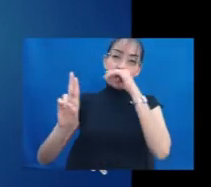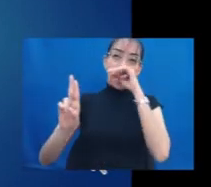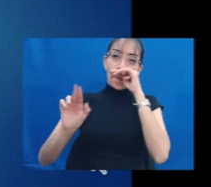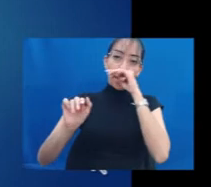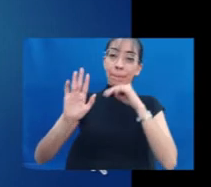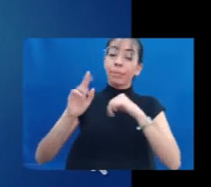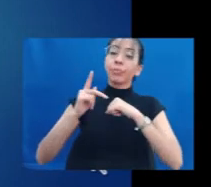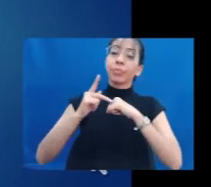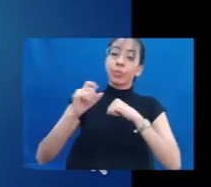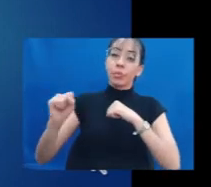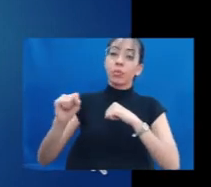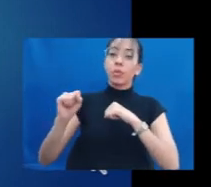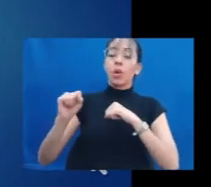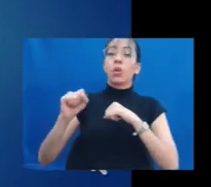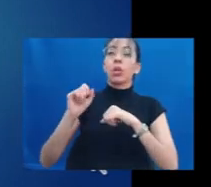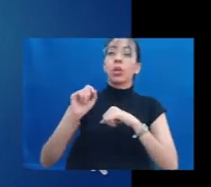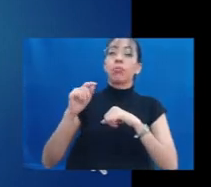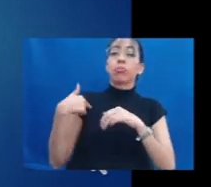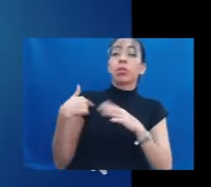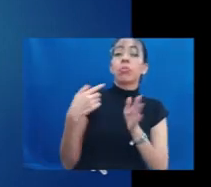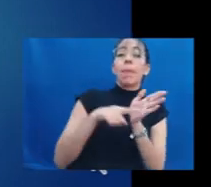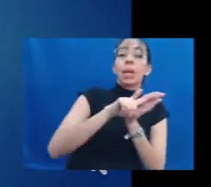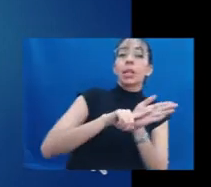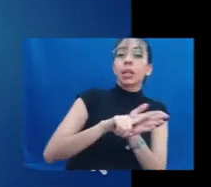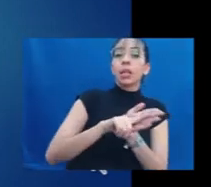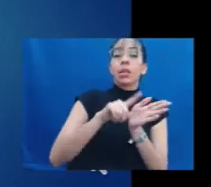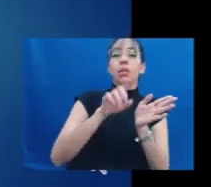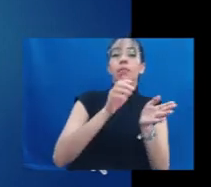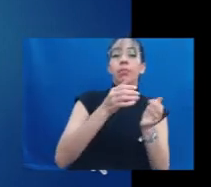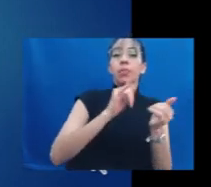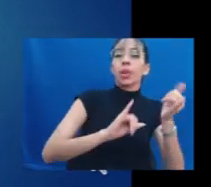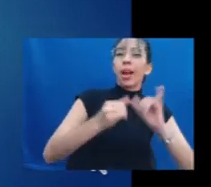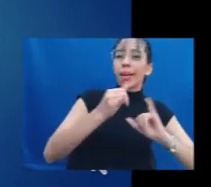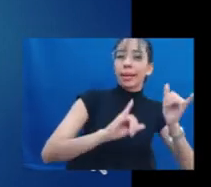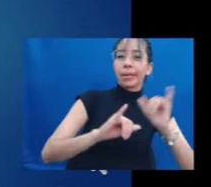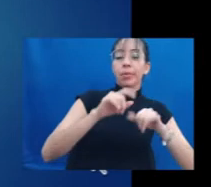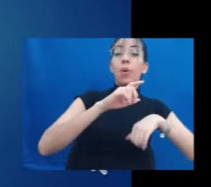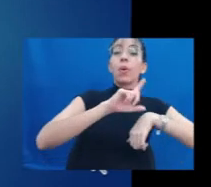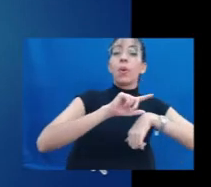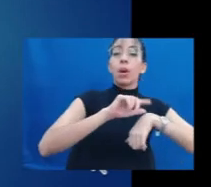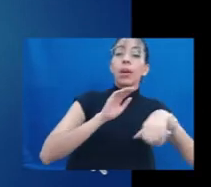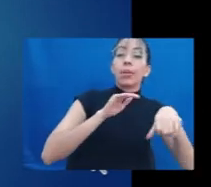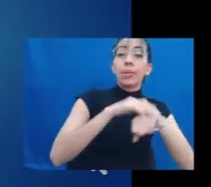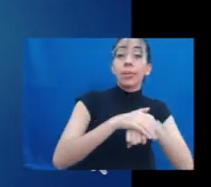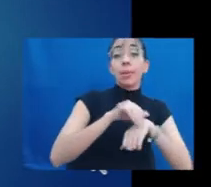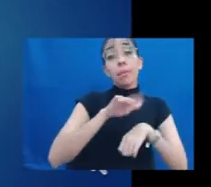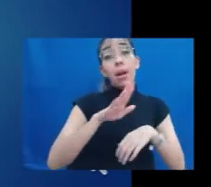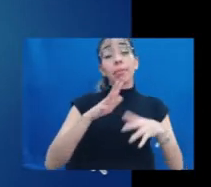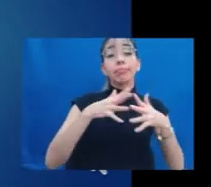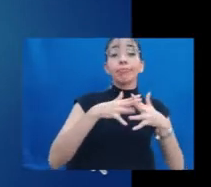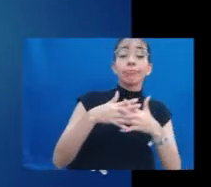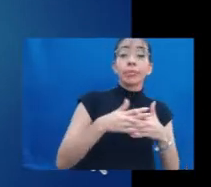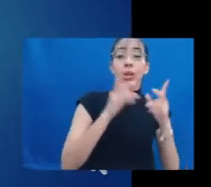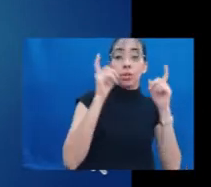em pós-graduação, entram aí pela noite e às vezes é mais complicado a pessoa ter um socorro num